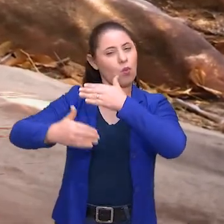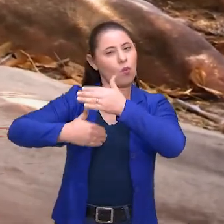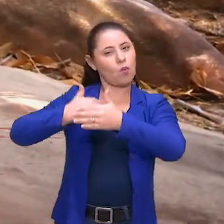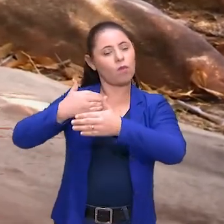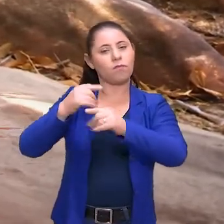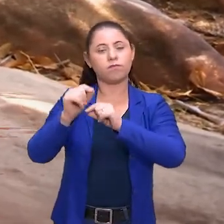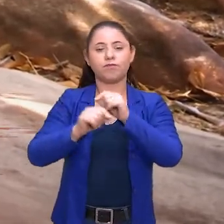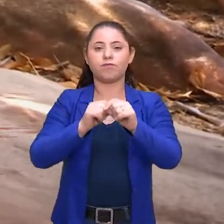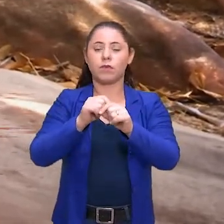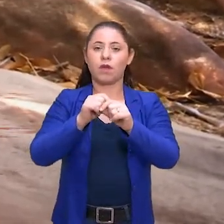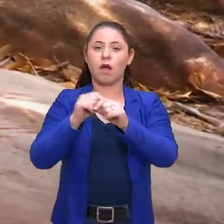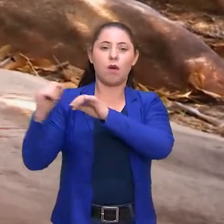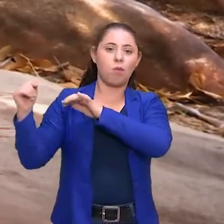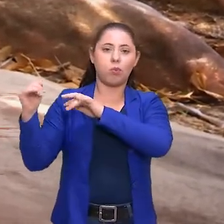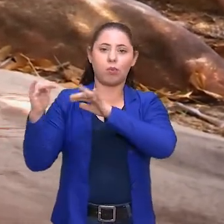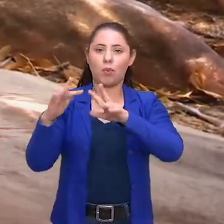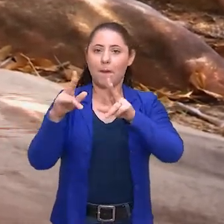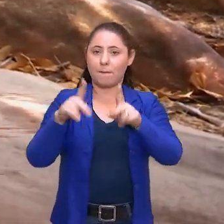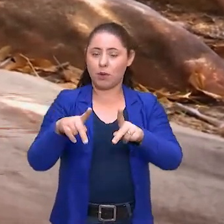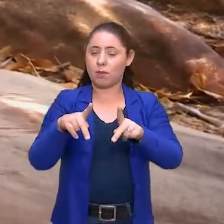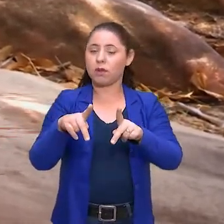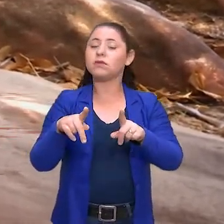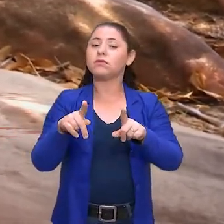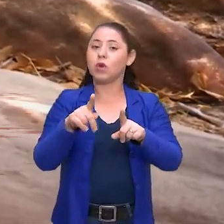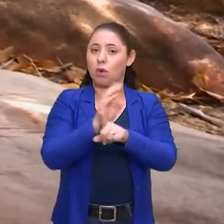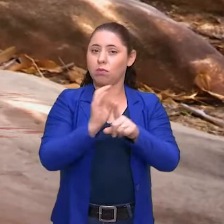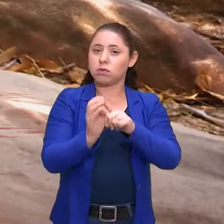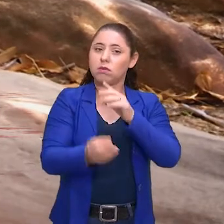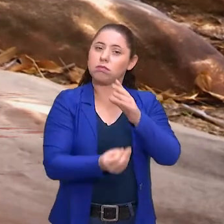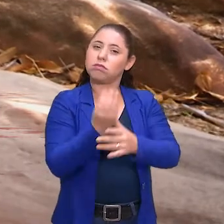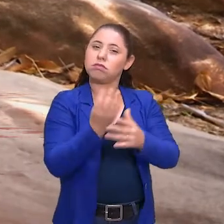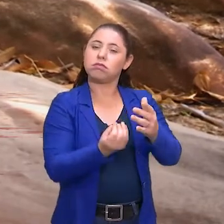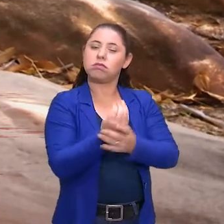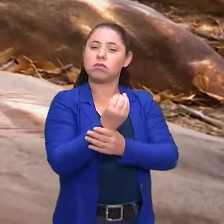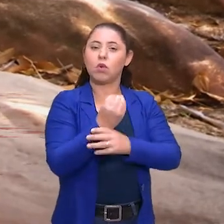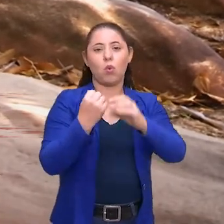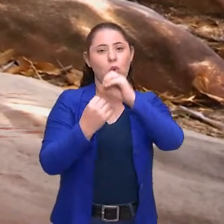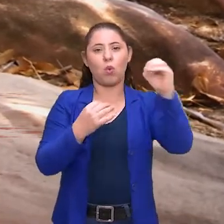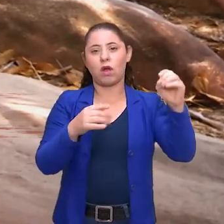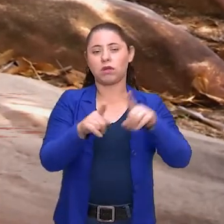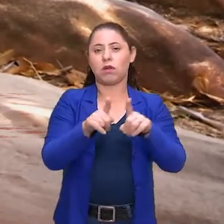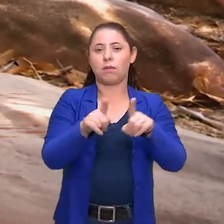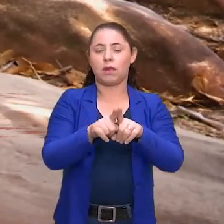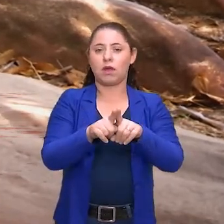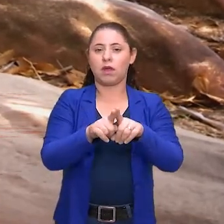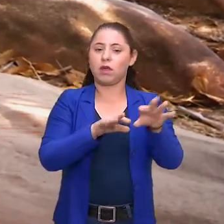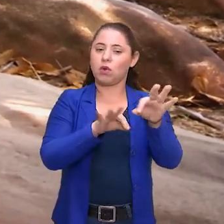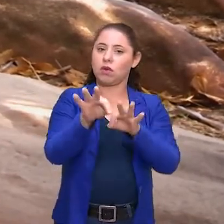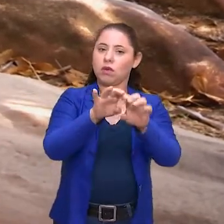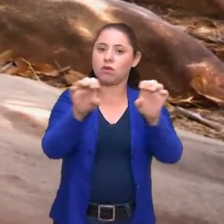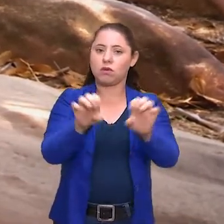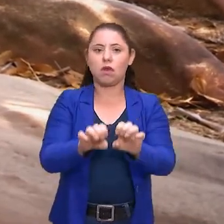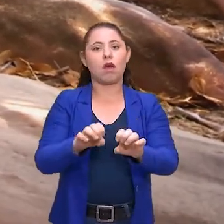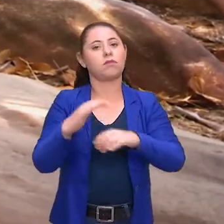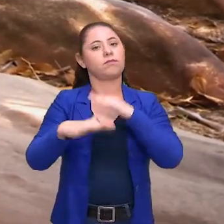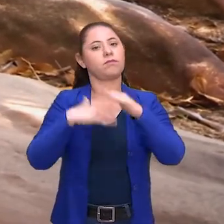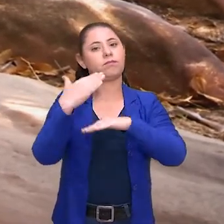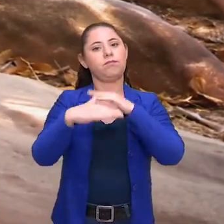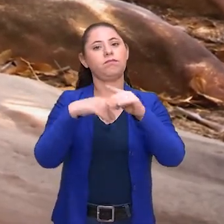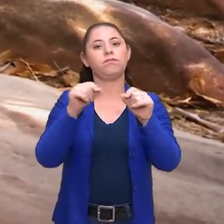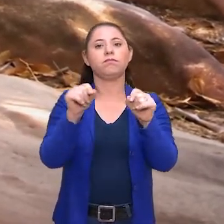o processo de ocupação do Oeste brasileiro e saibamos traçar melhores estratégias